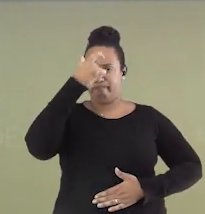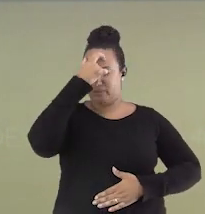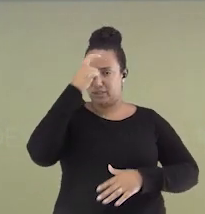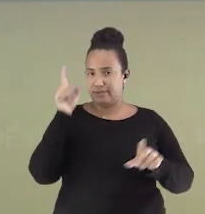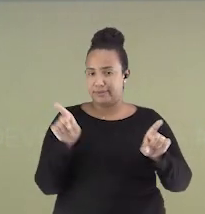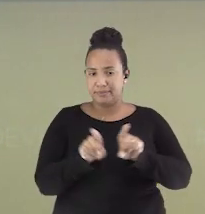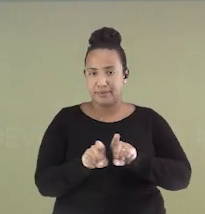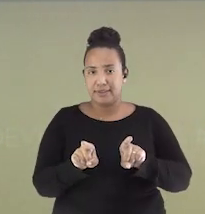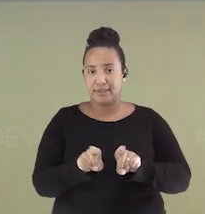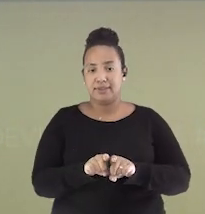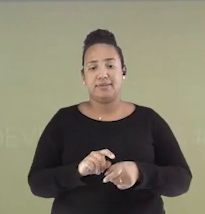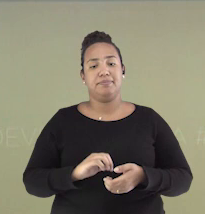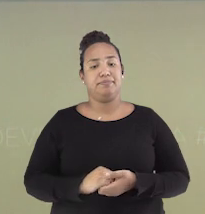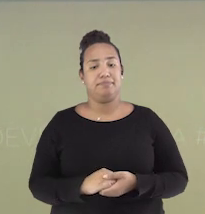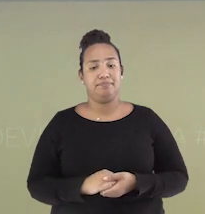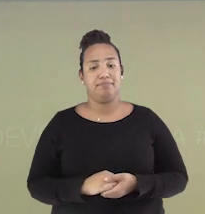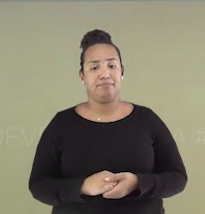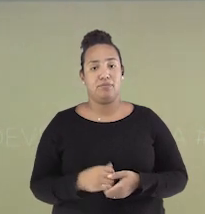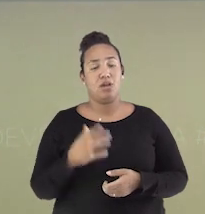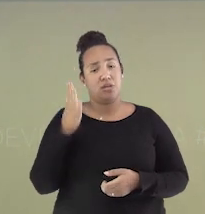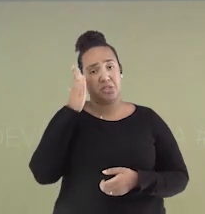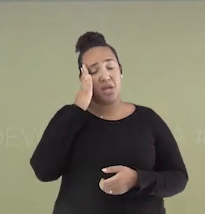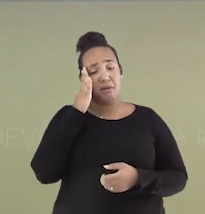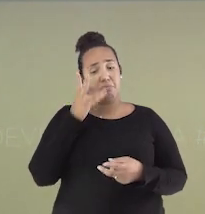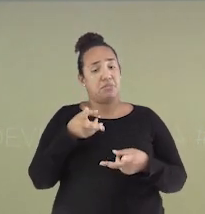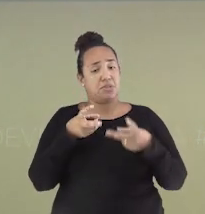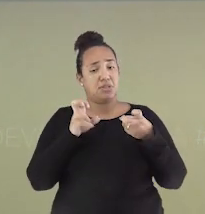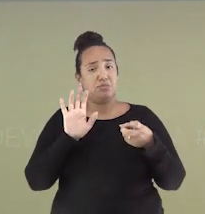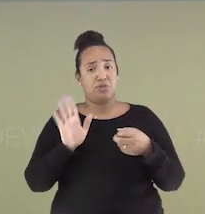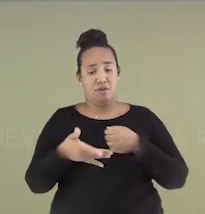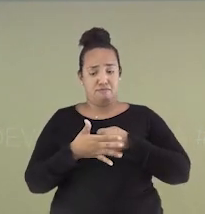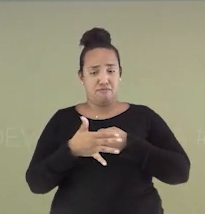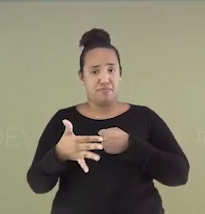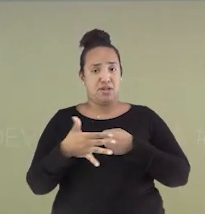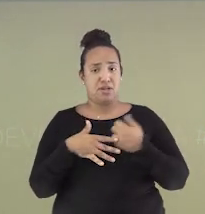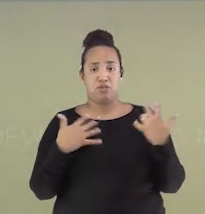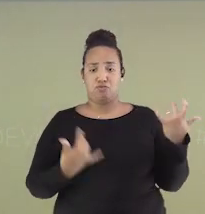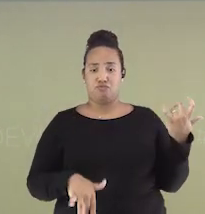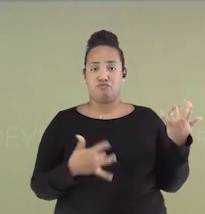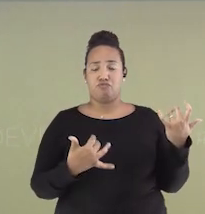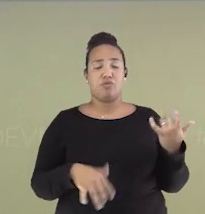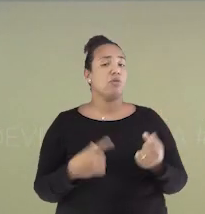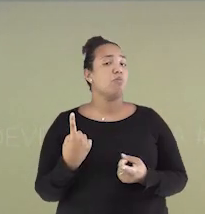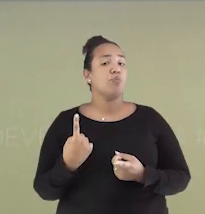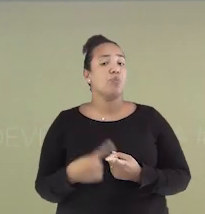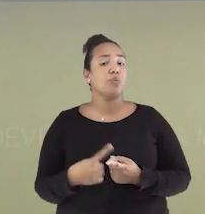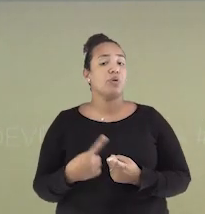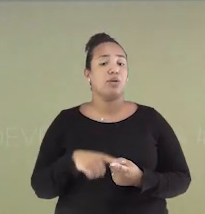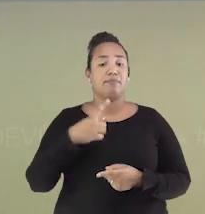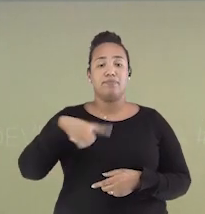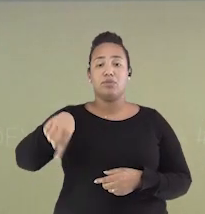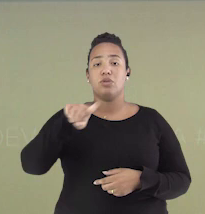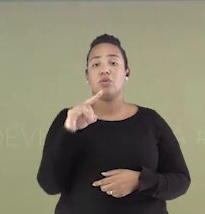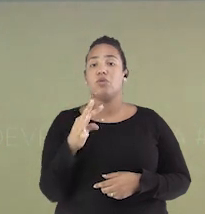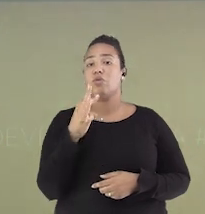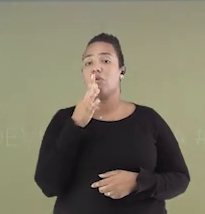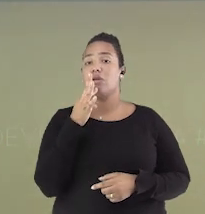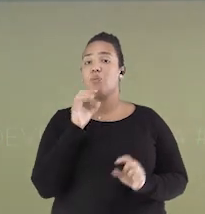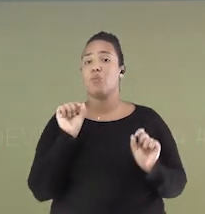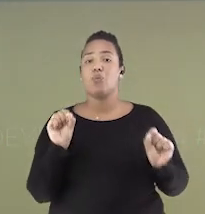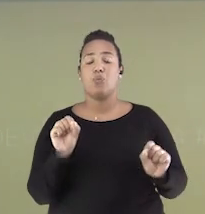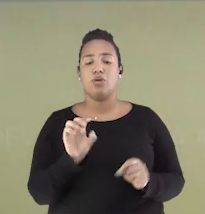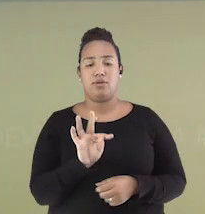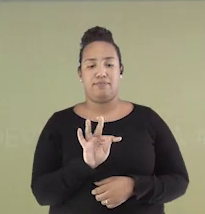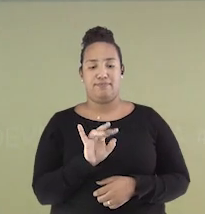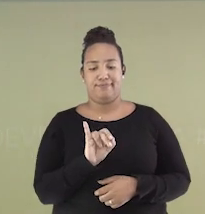mentalmente esse som é bem natural a gente sabe né o violão sem olhar sabe por quê Porque a gente conhece